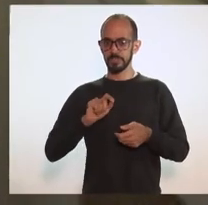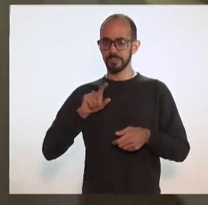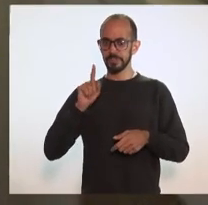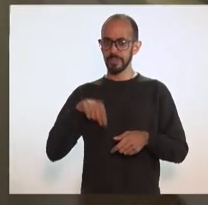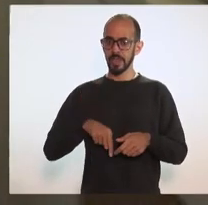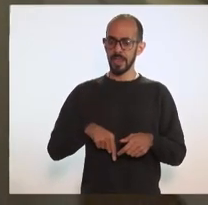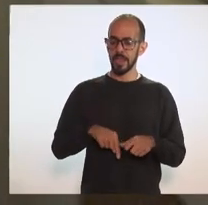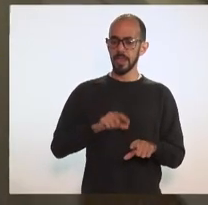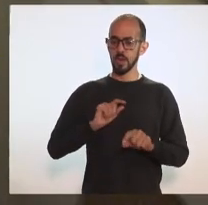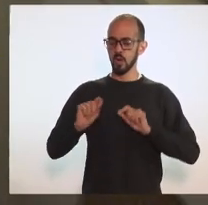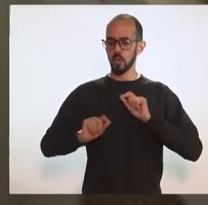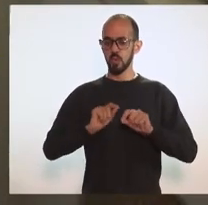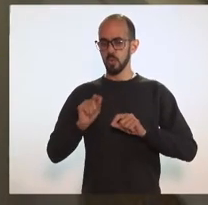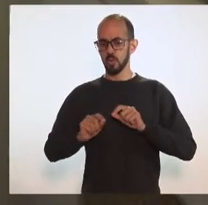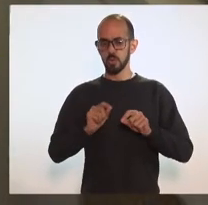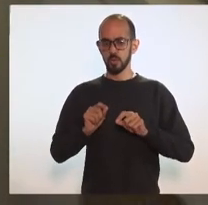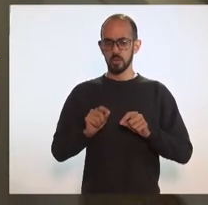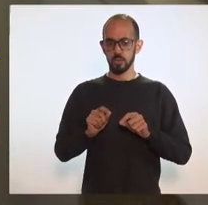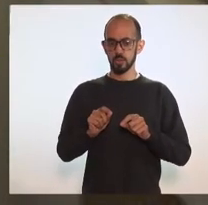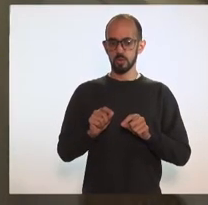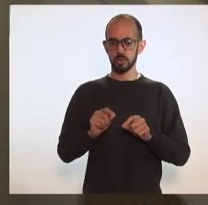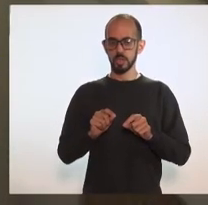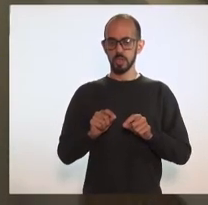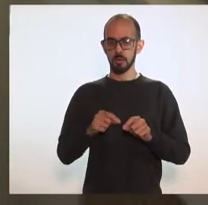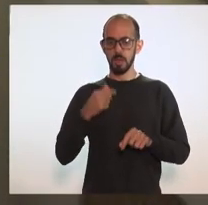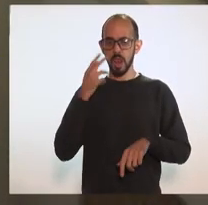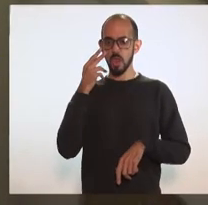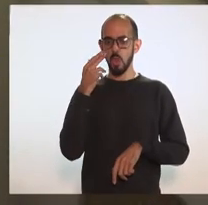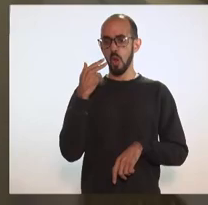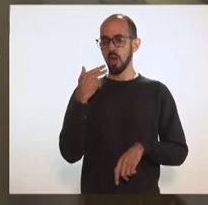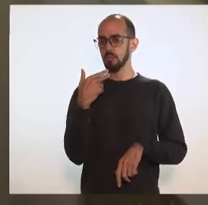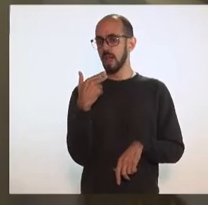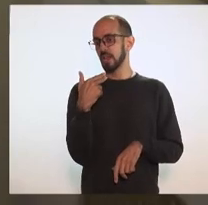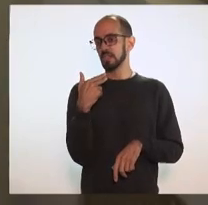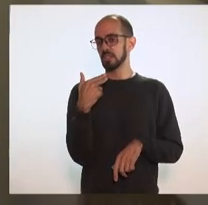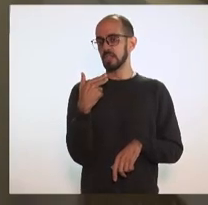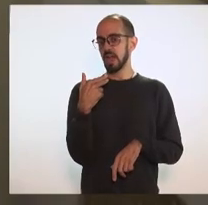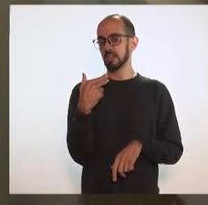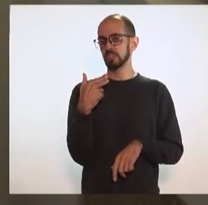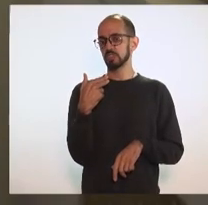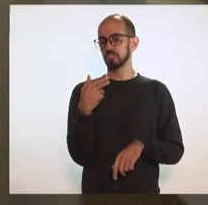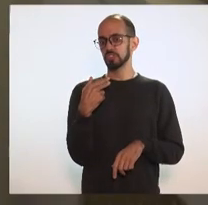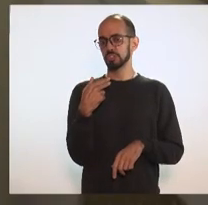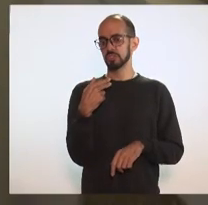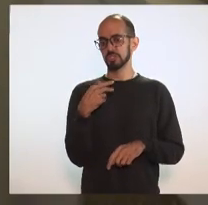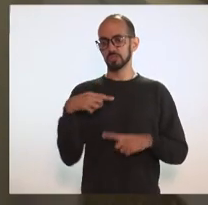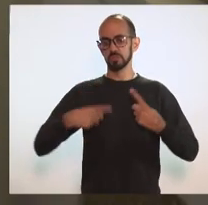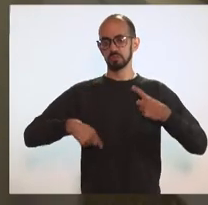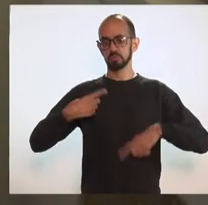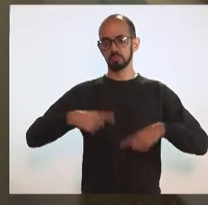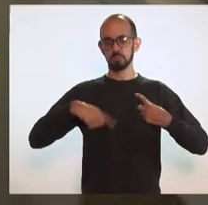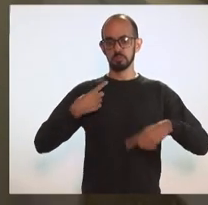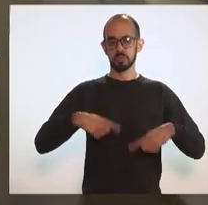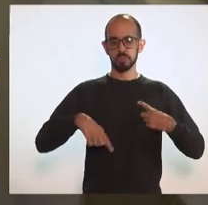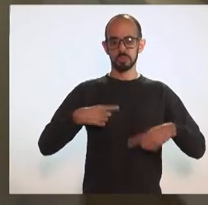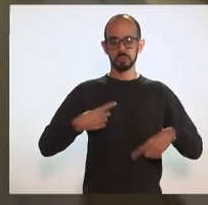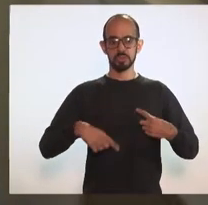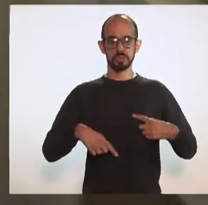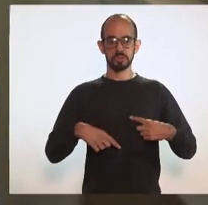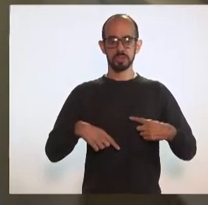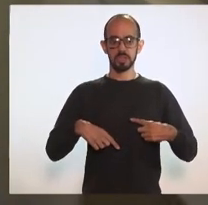de uma morbidez e e se politizar a discussão sobre